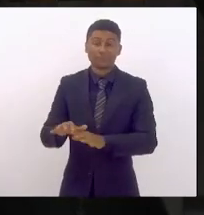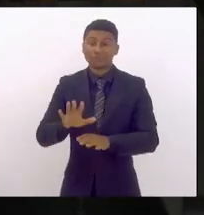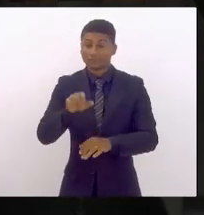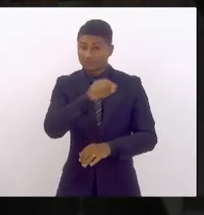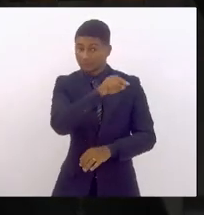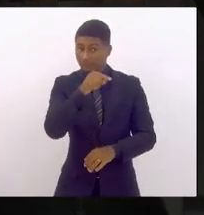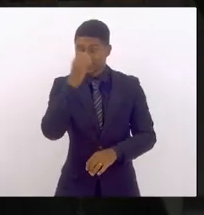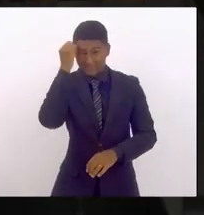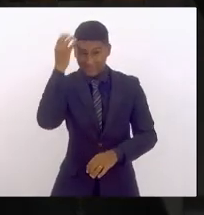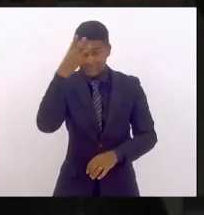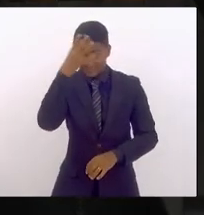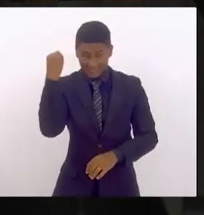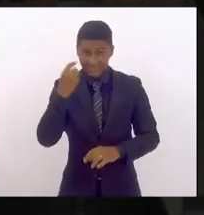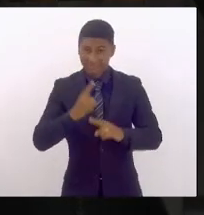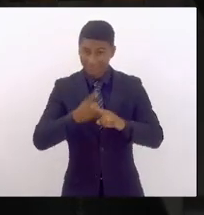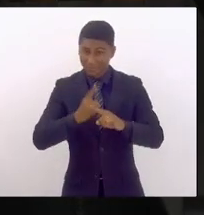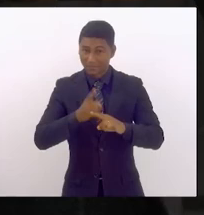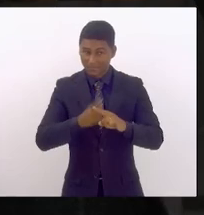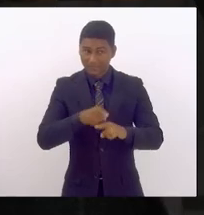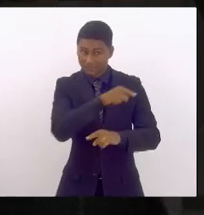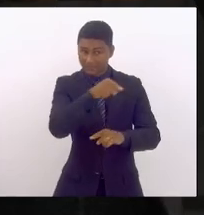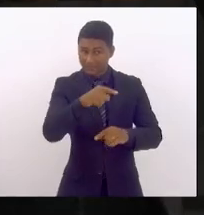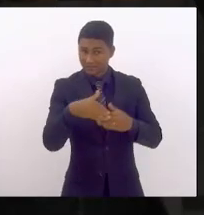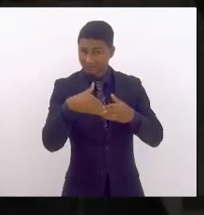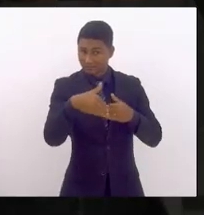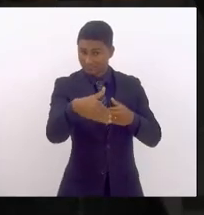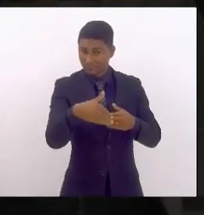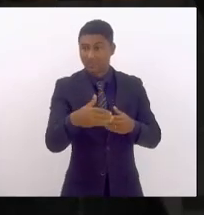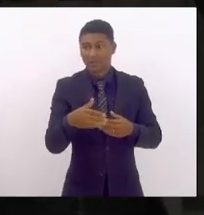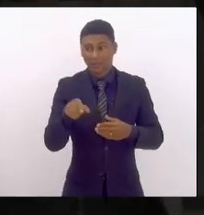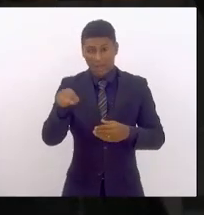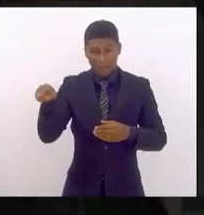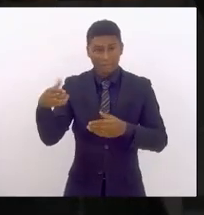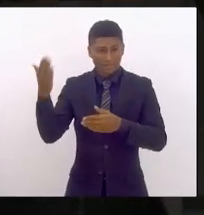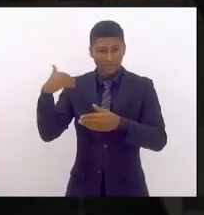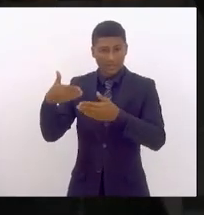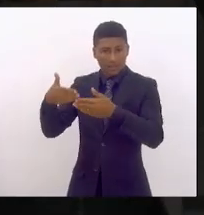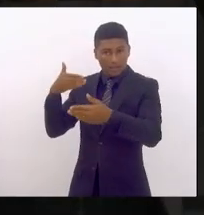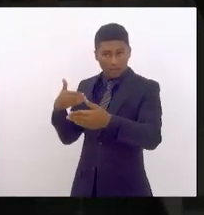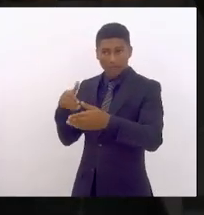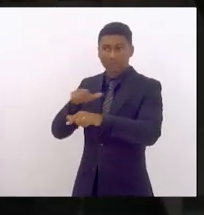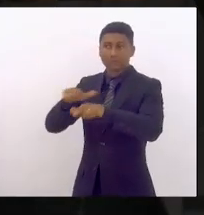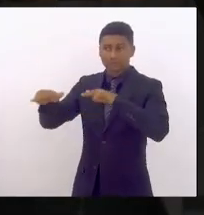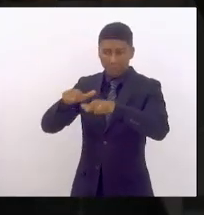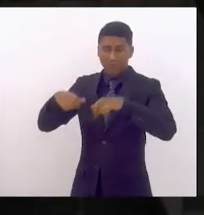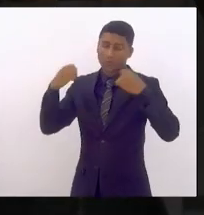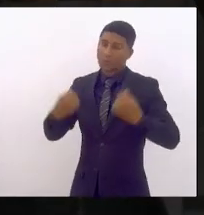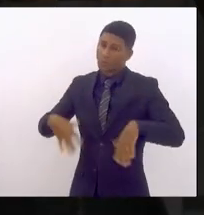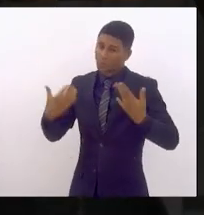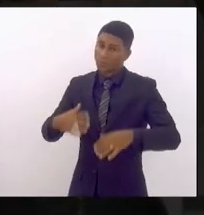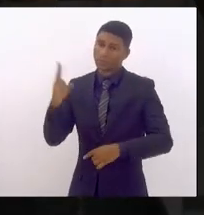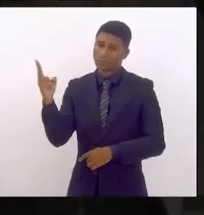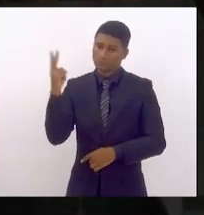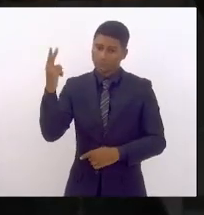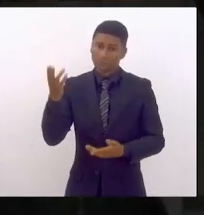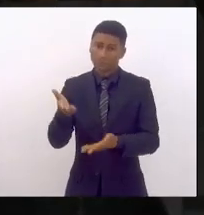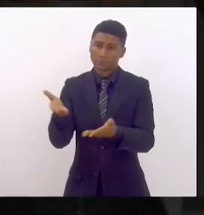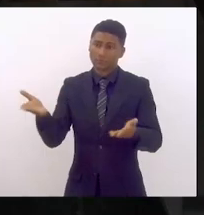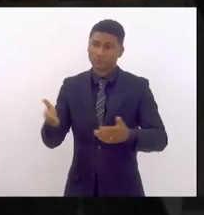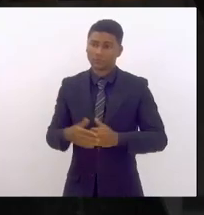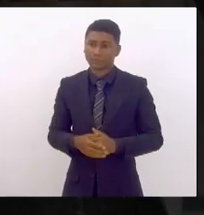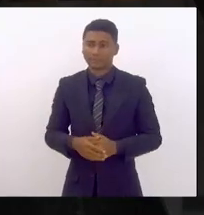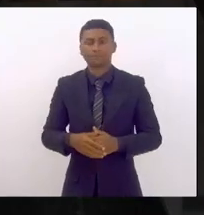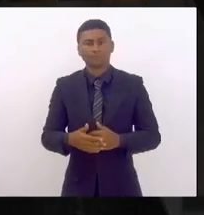que até se aposentarem prestaram muito então na defesa